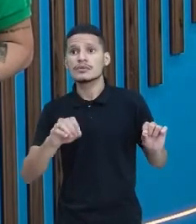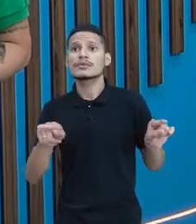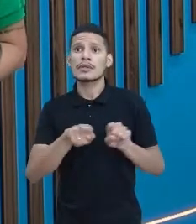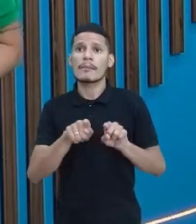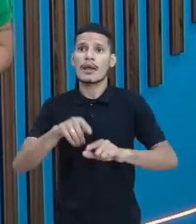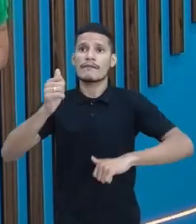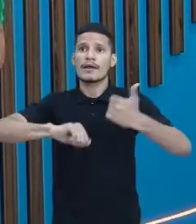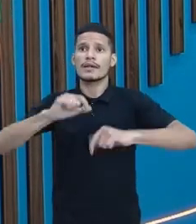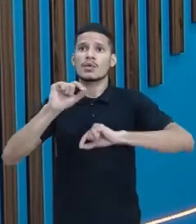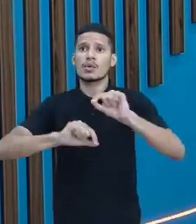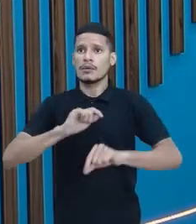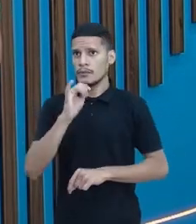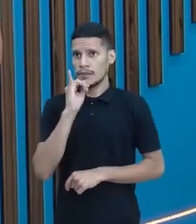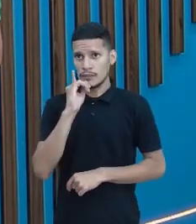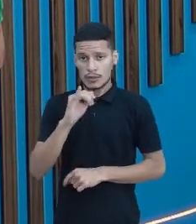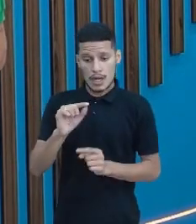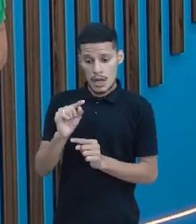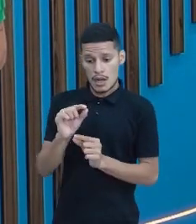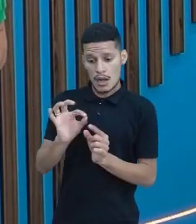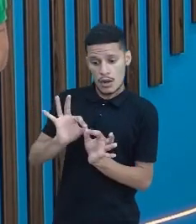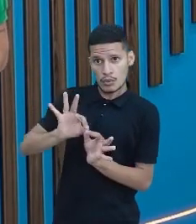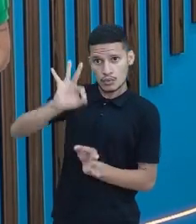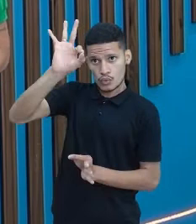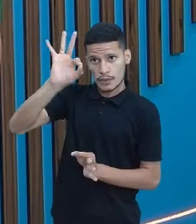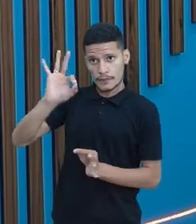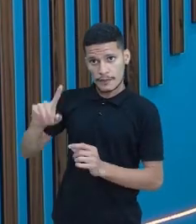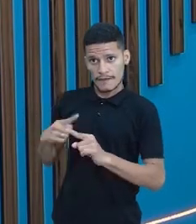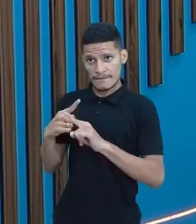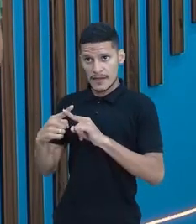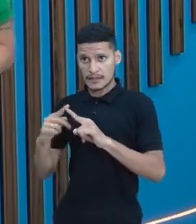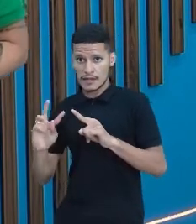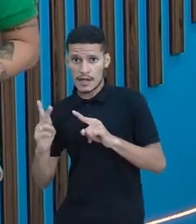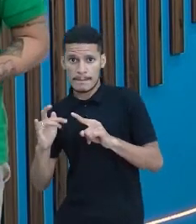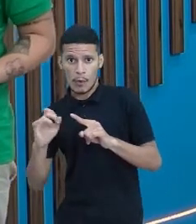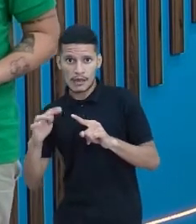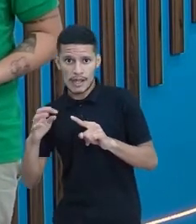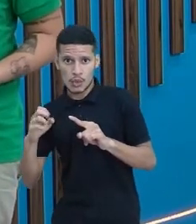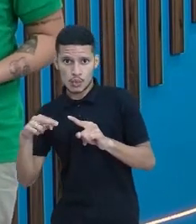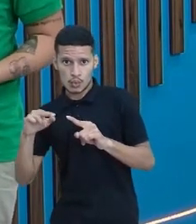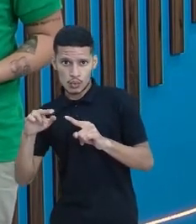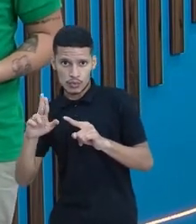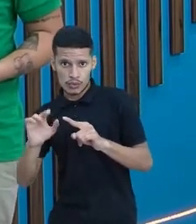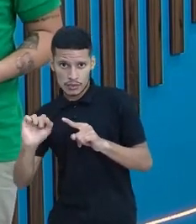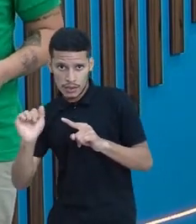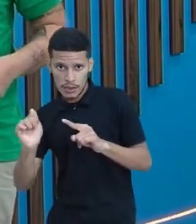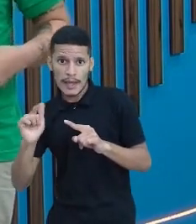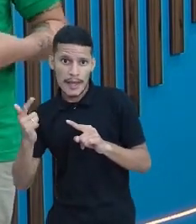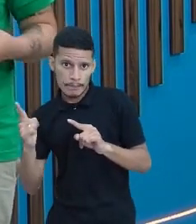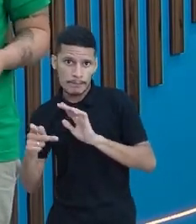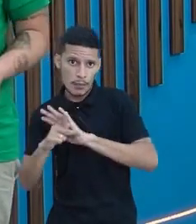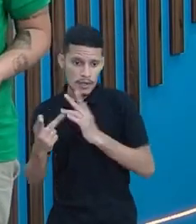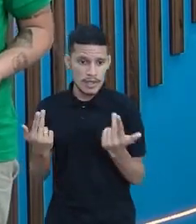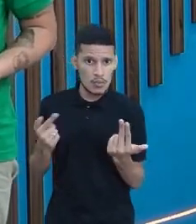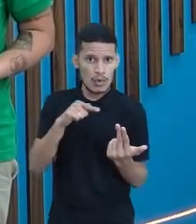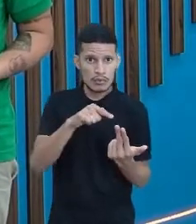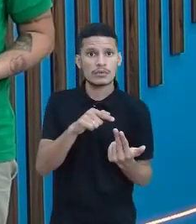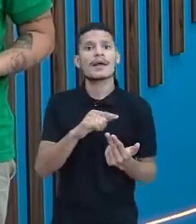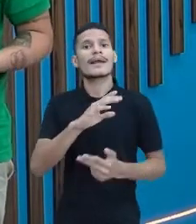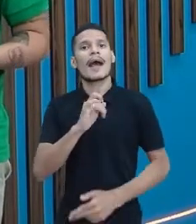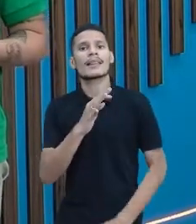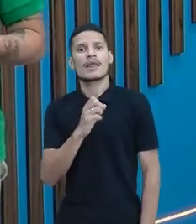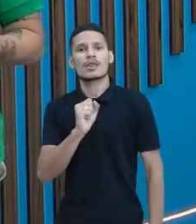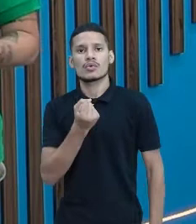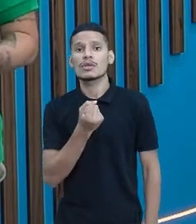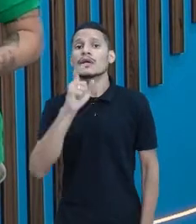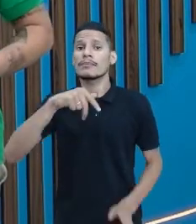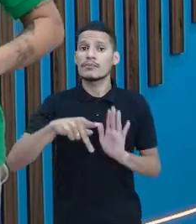que a altura vezes a hipotenusa é igual ao produto dos catetos. Então, essas aí são as que a gente chama